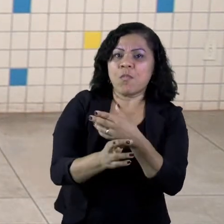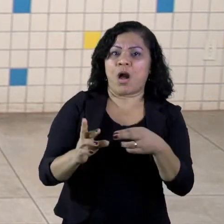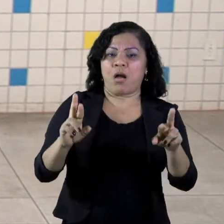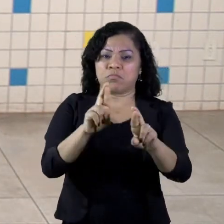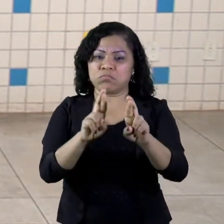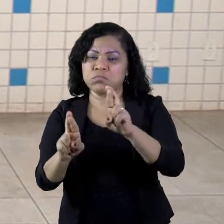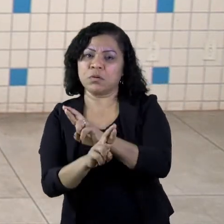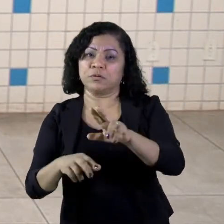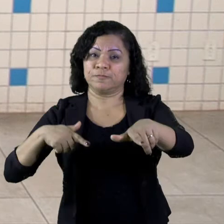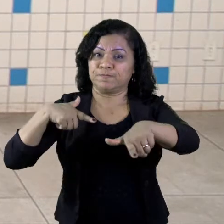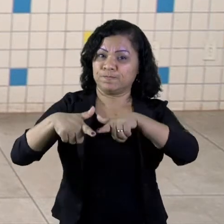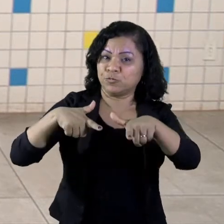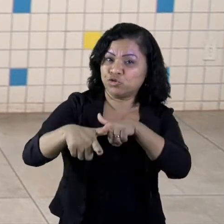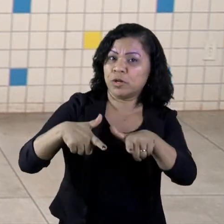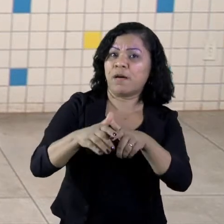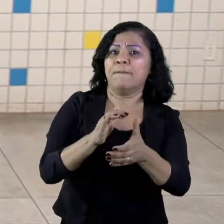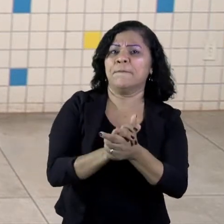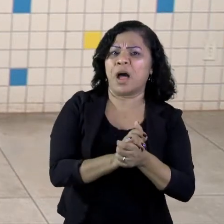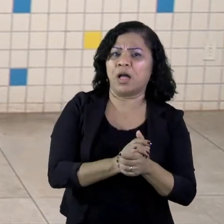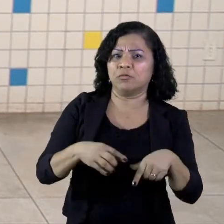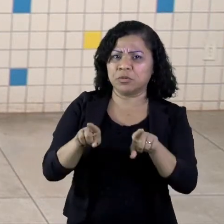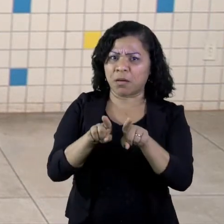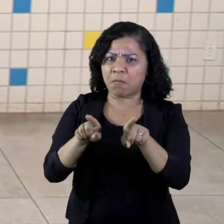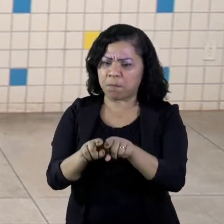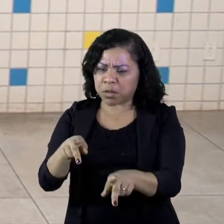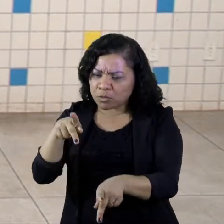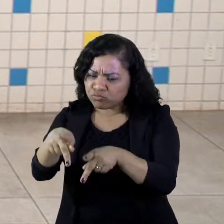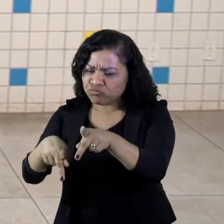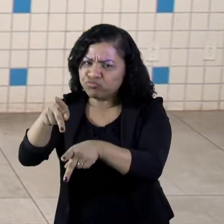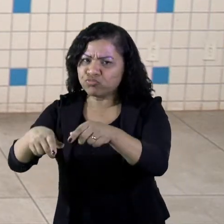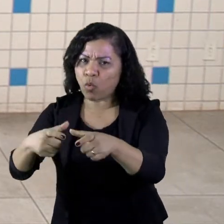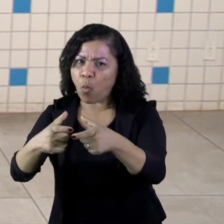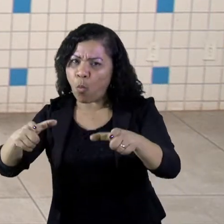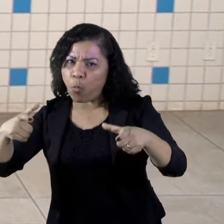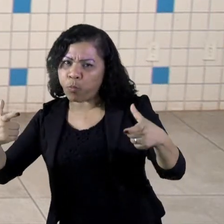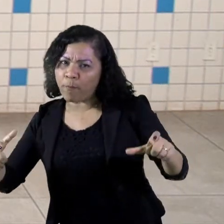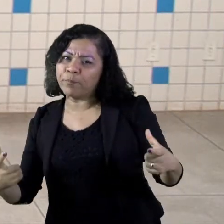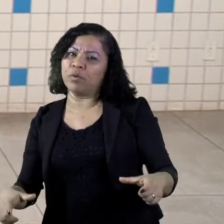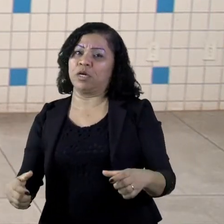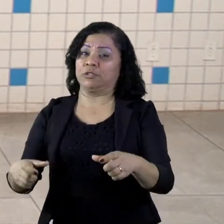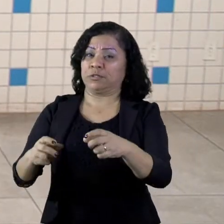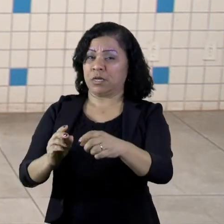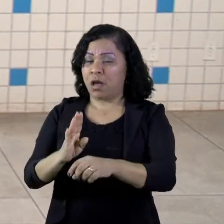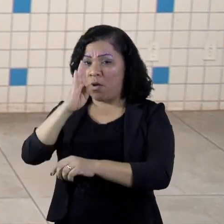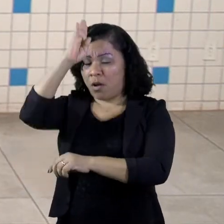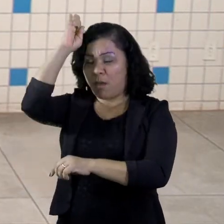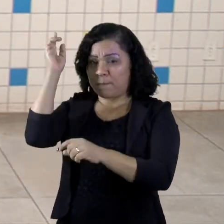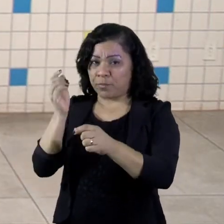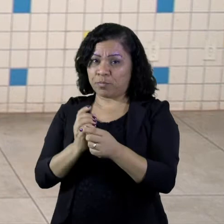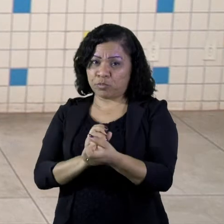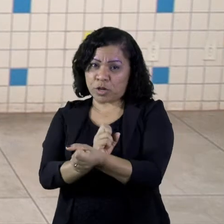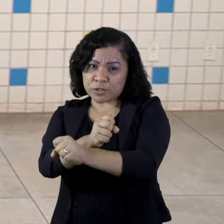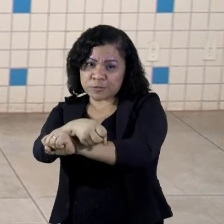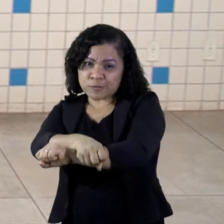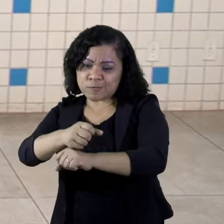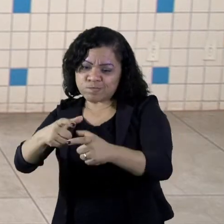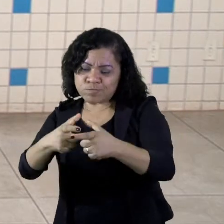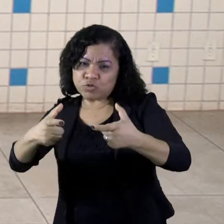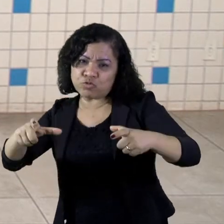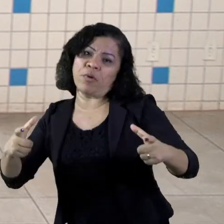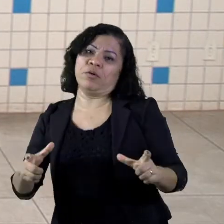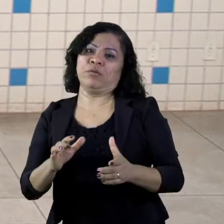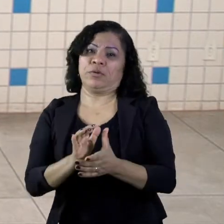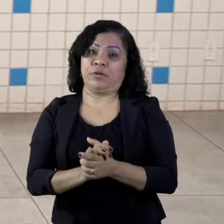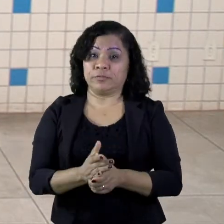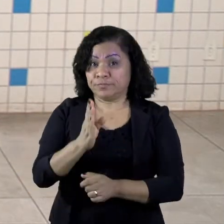a grande massa da população romana, que era a população de escravos, que era uma grande maioria. Em Roma Antiga